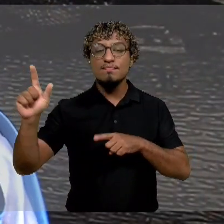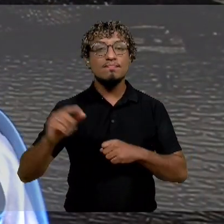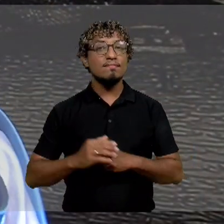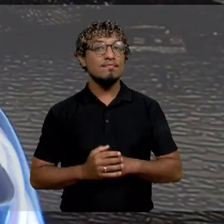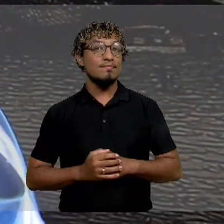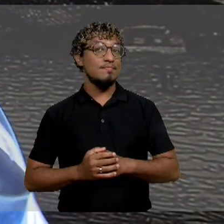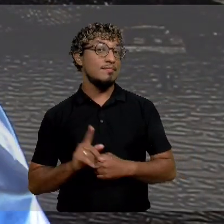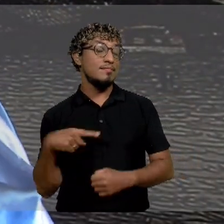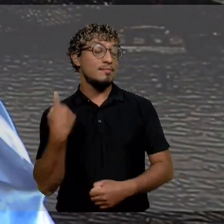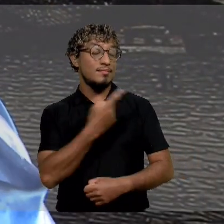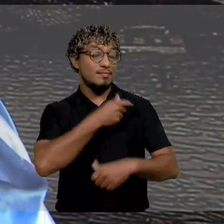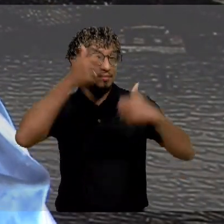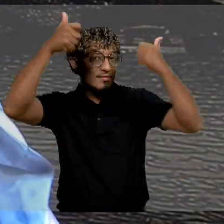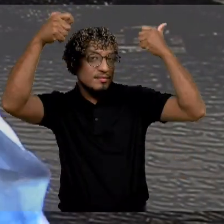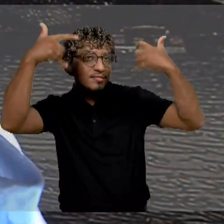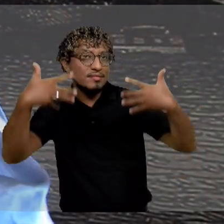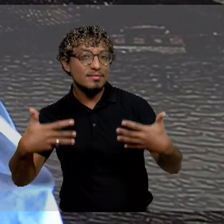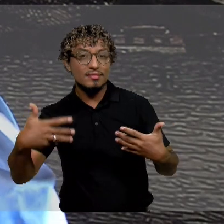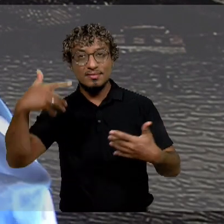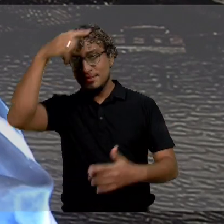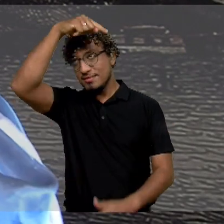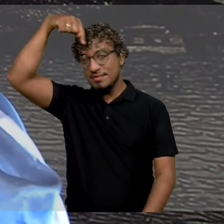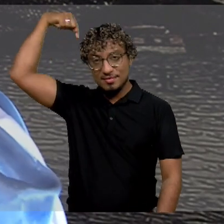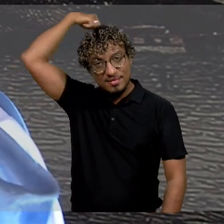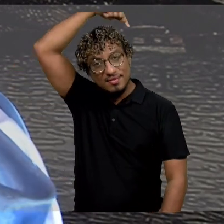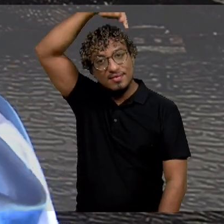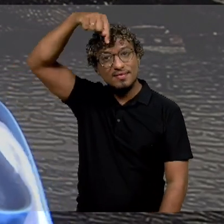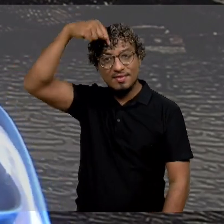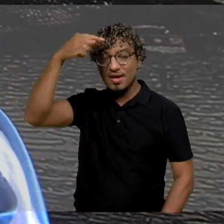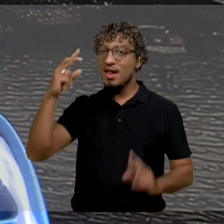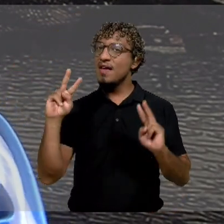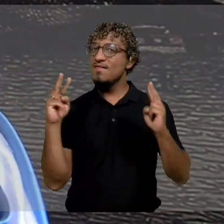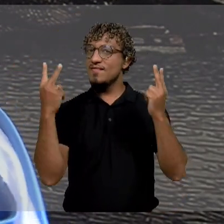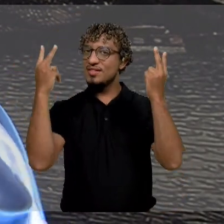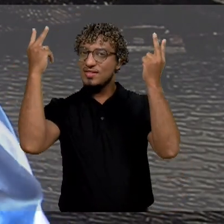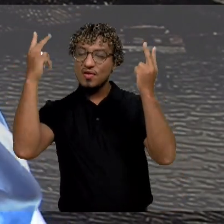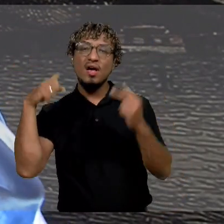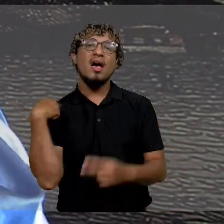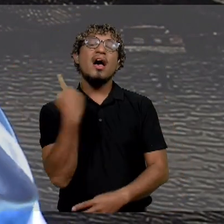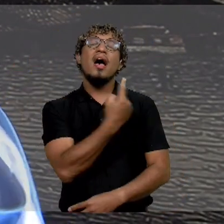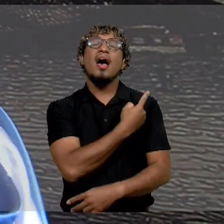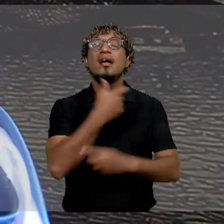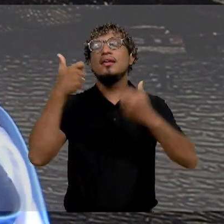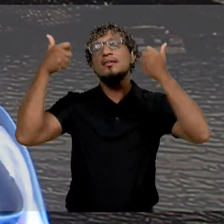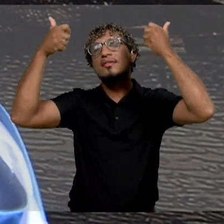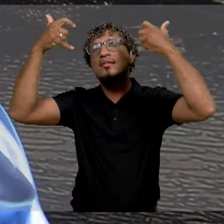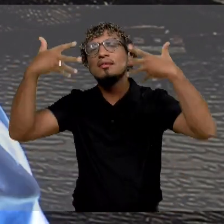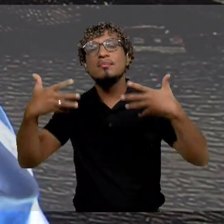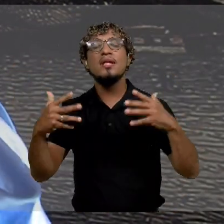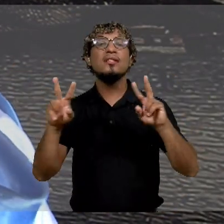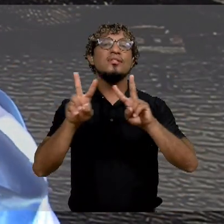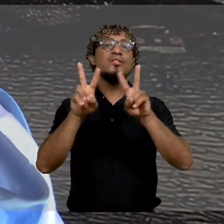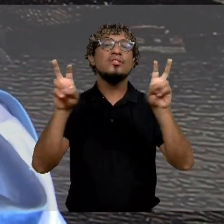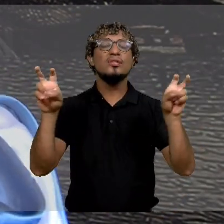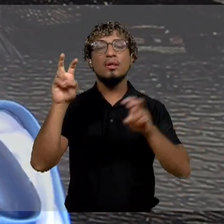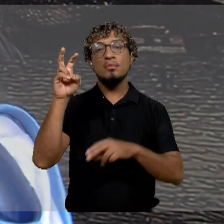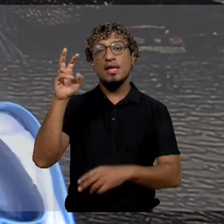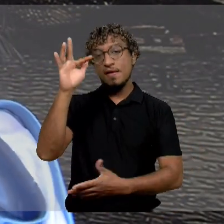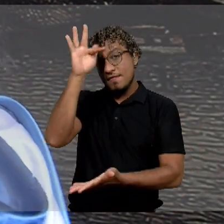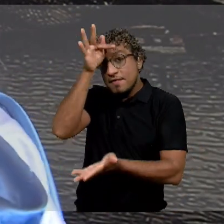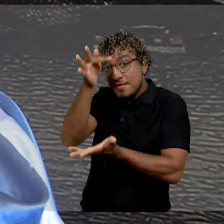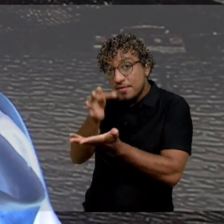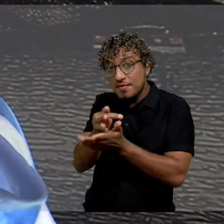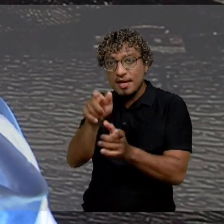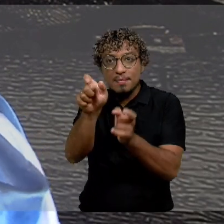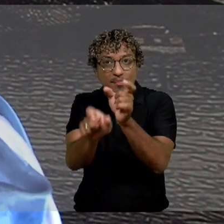Quando a gente fala de Nossa Senhora da Vitória, além da história, da cultura, a gente também vai tratar da fé das pessoas. Então, para mim, eu me sinto muito